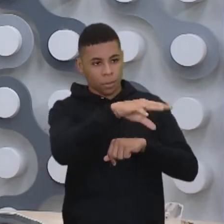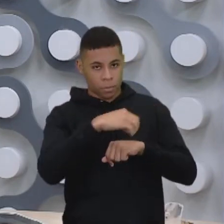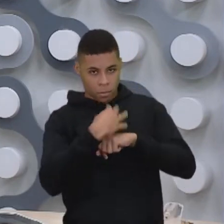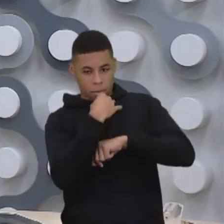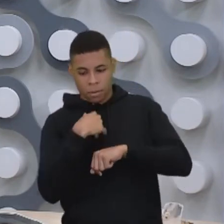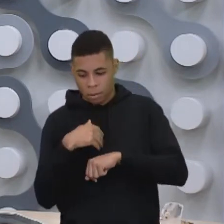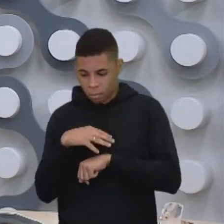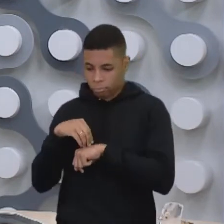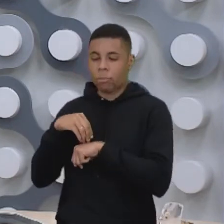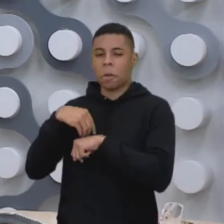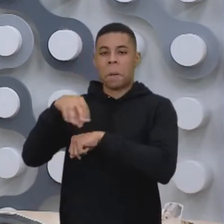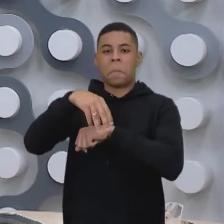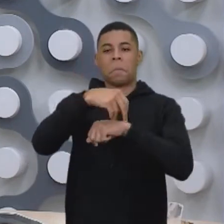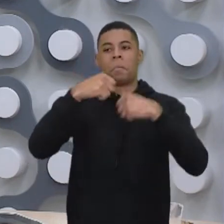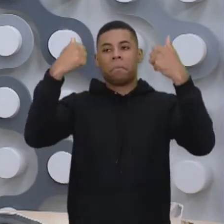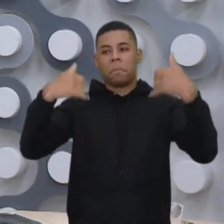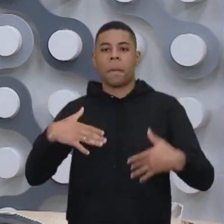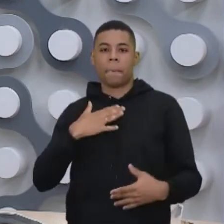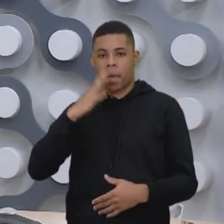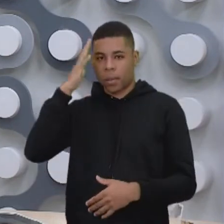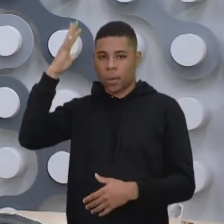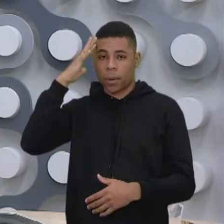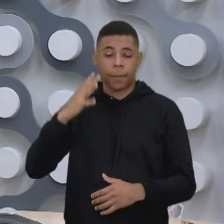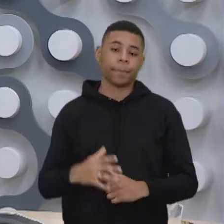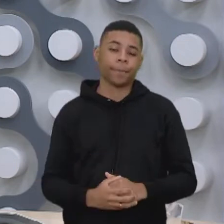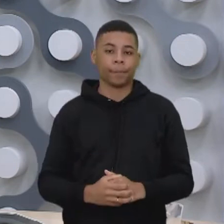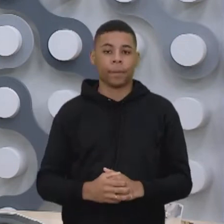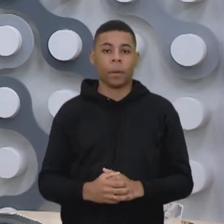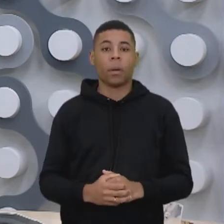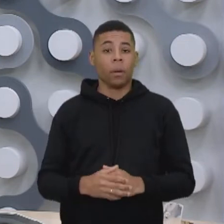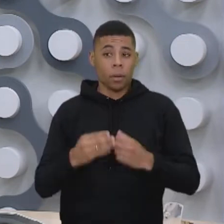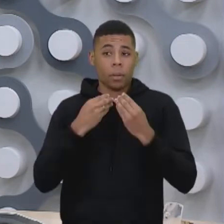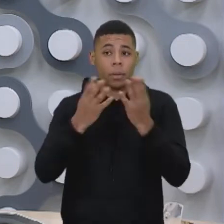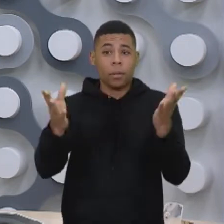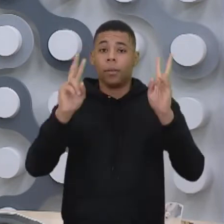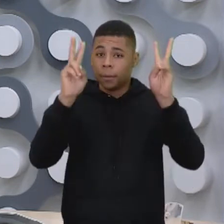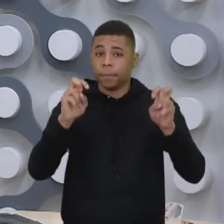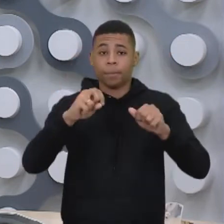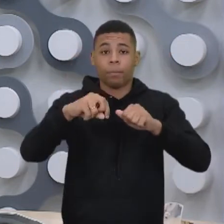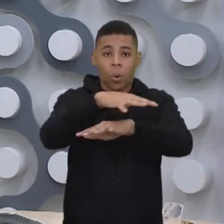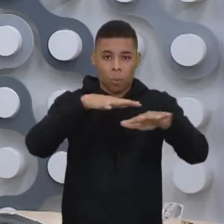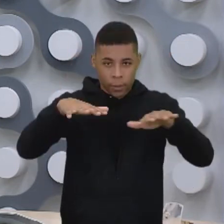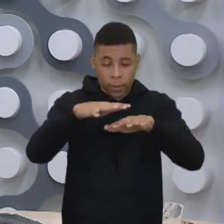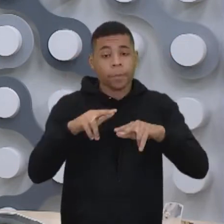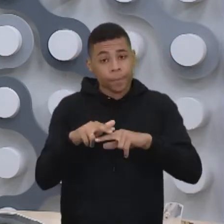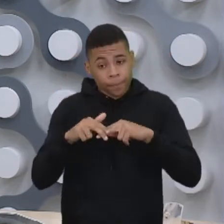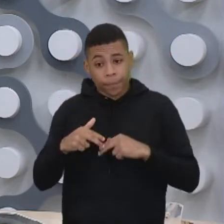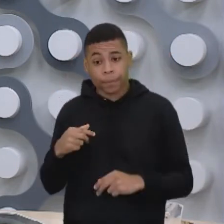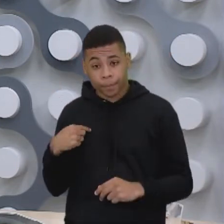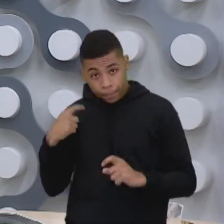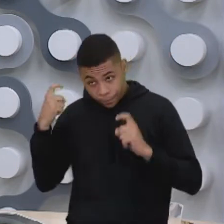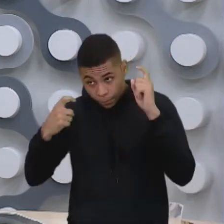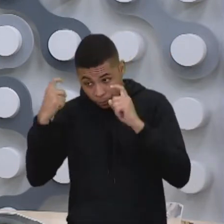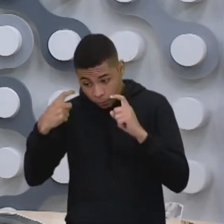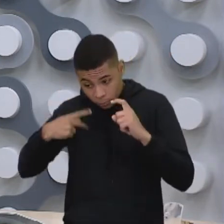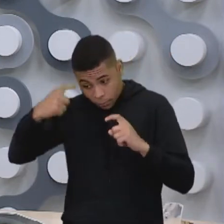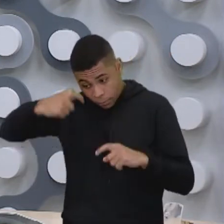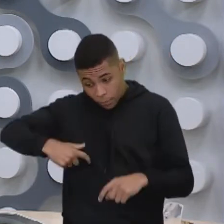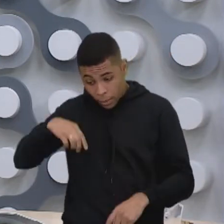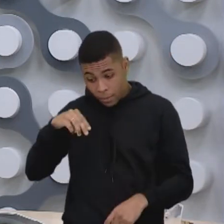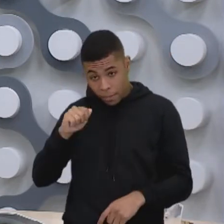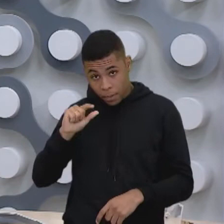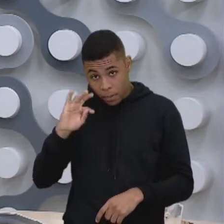aí sobre um ensaio sobre o princípio aí da população, né? Então a preocupação tanto de Malthus como também